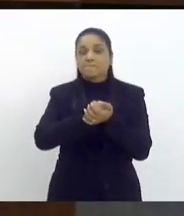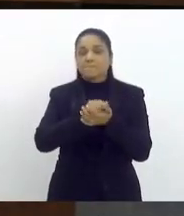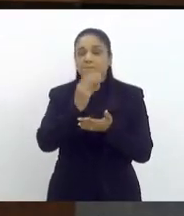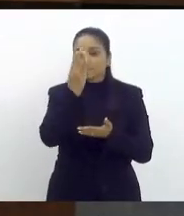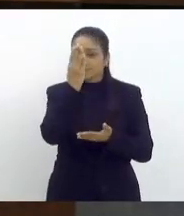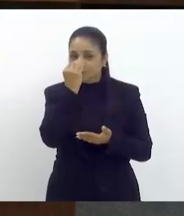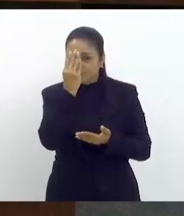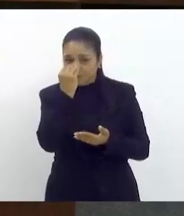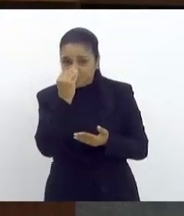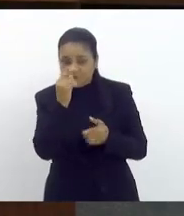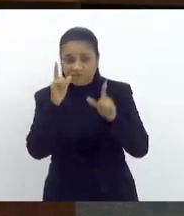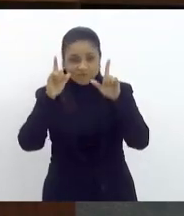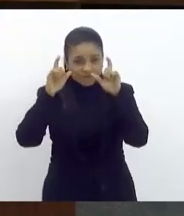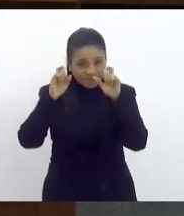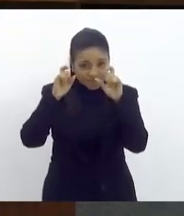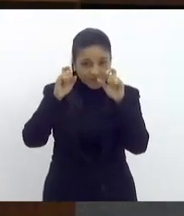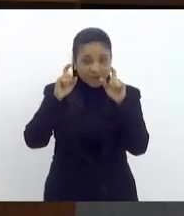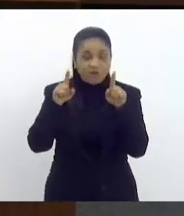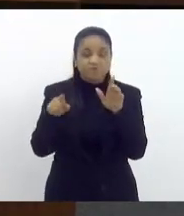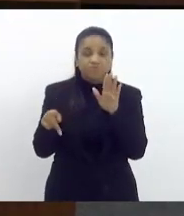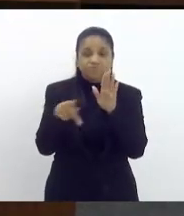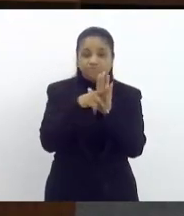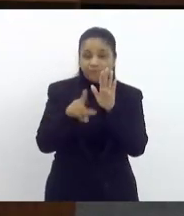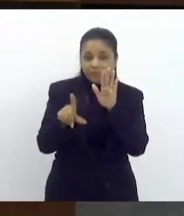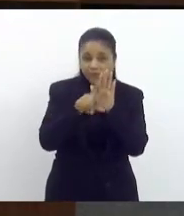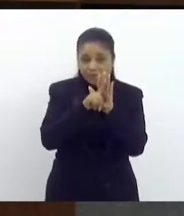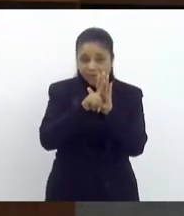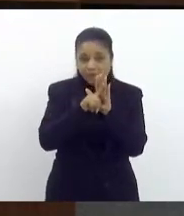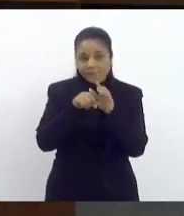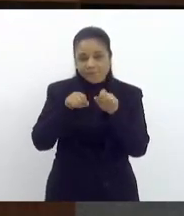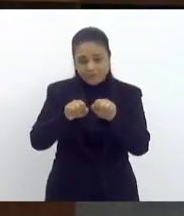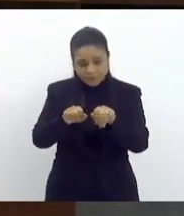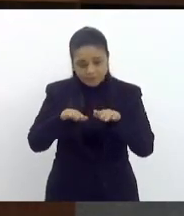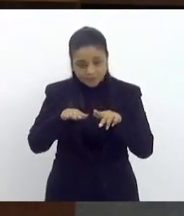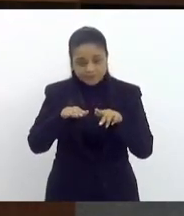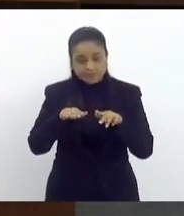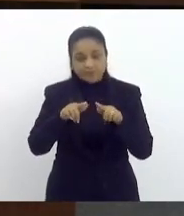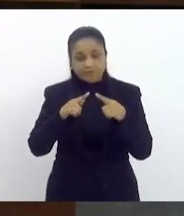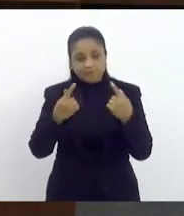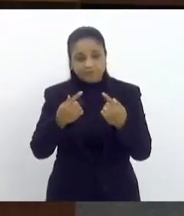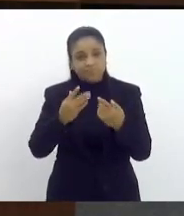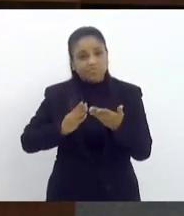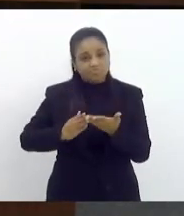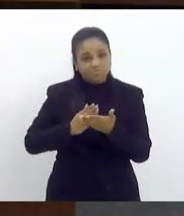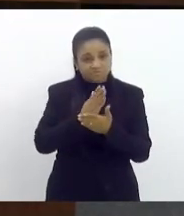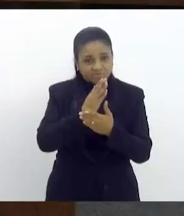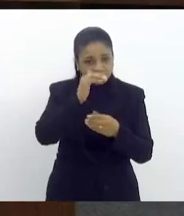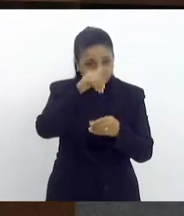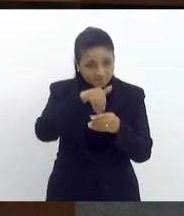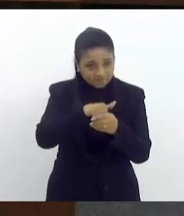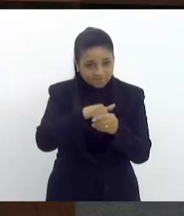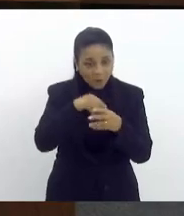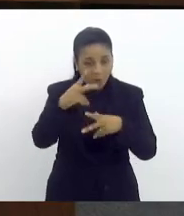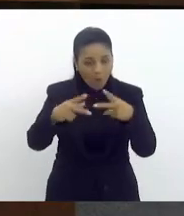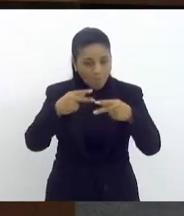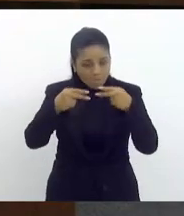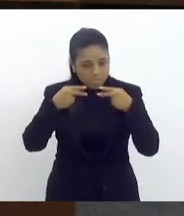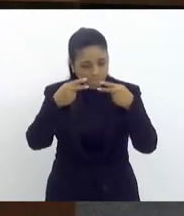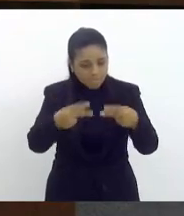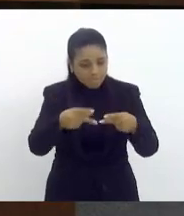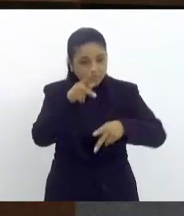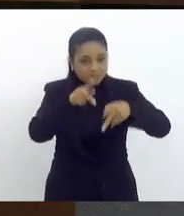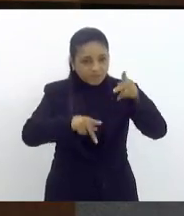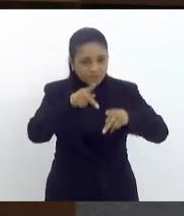esse projeto de lei prosperando nessa casa e hora aprovado é um presente para a população